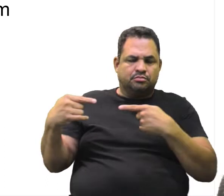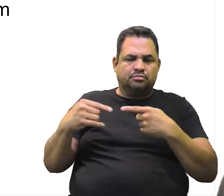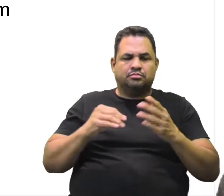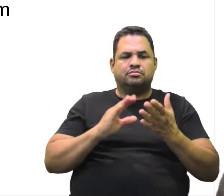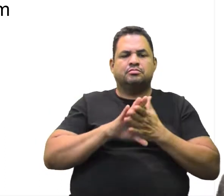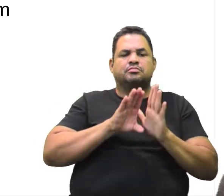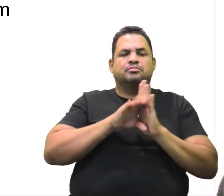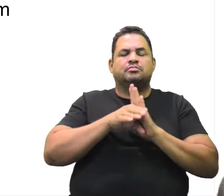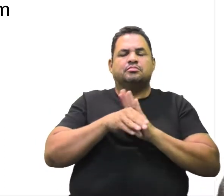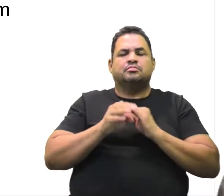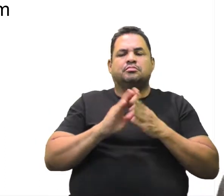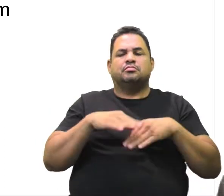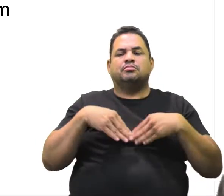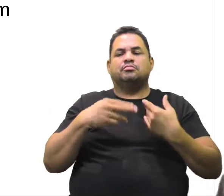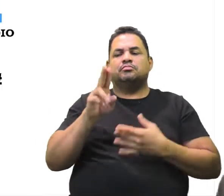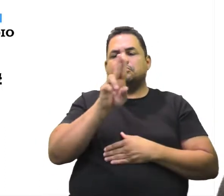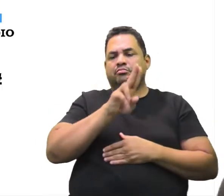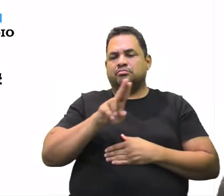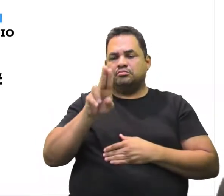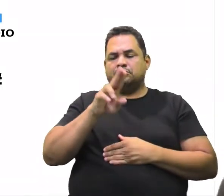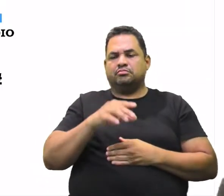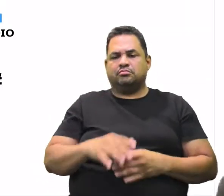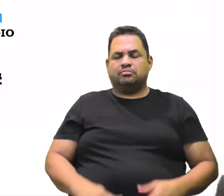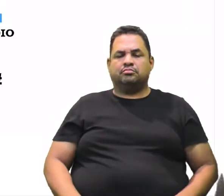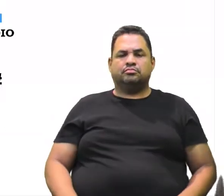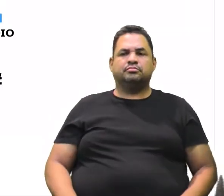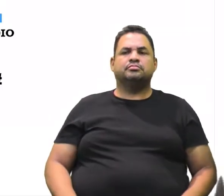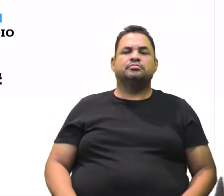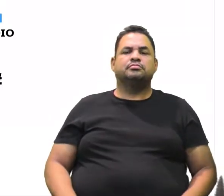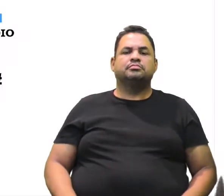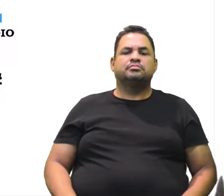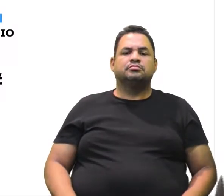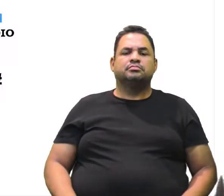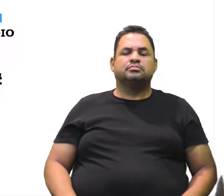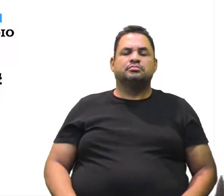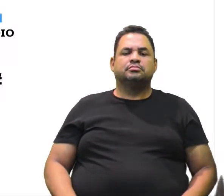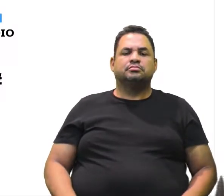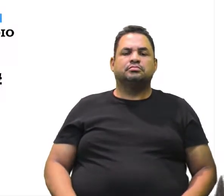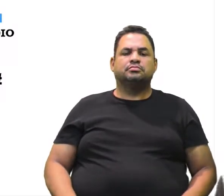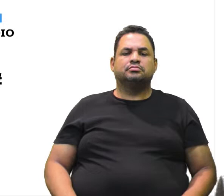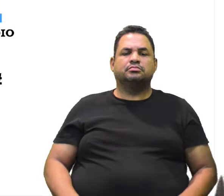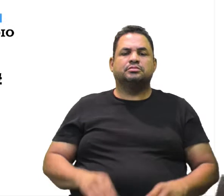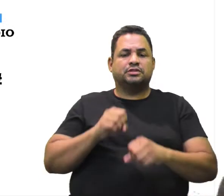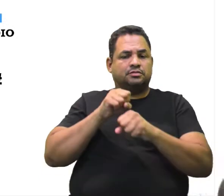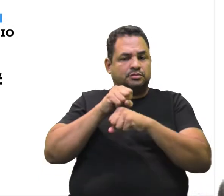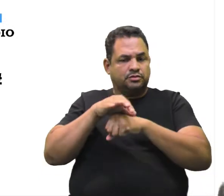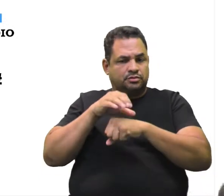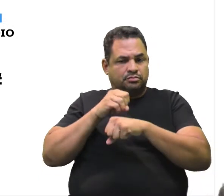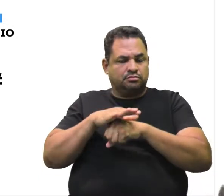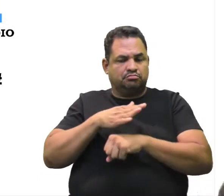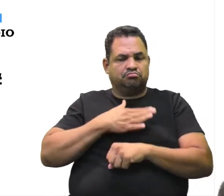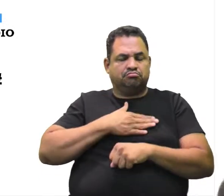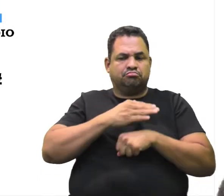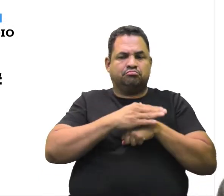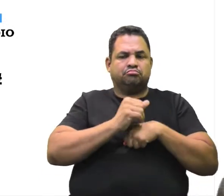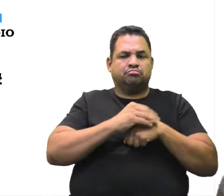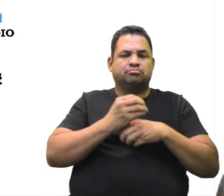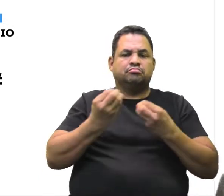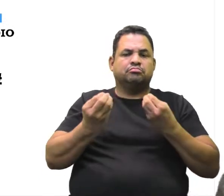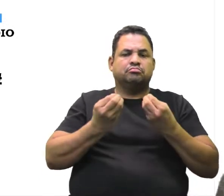os conceitos com suas aplicações, tá bom? Então, foi essas dicas, meu caro aluno,